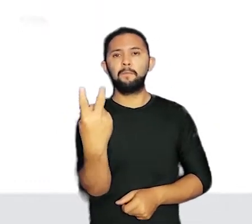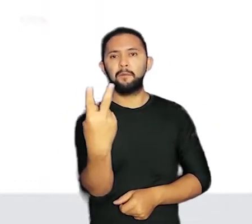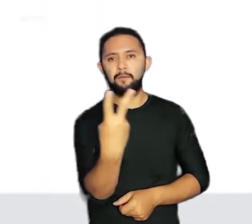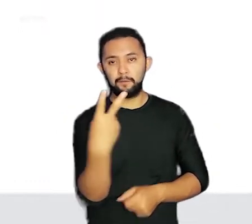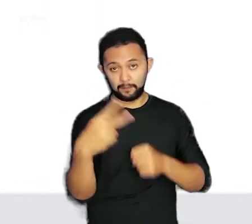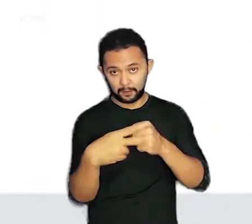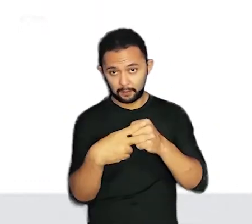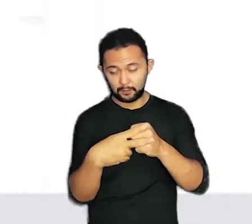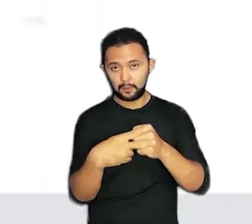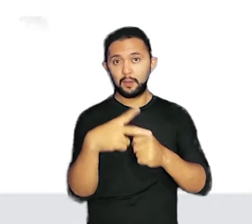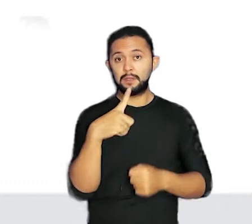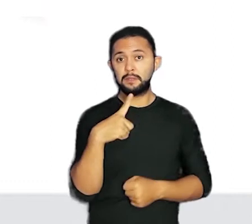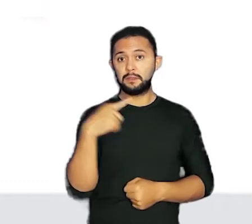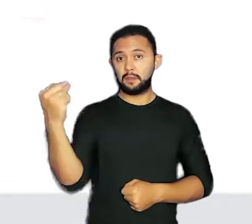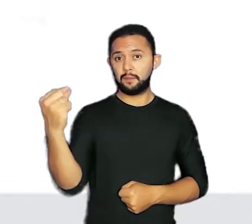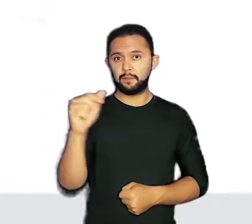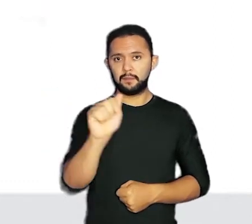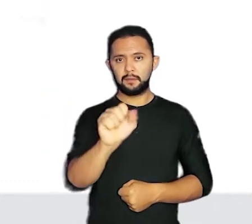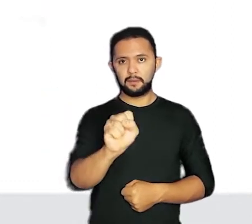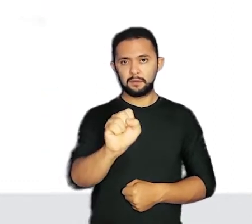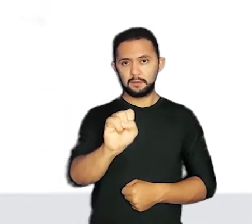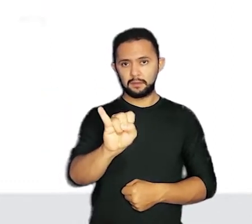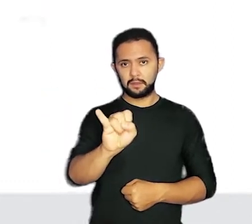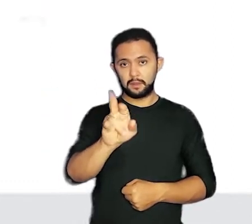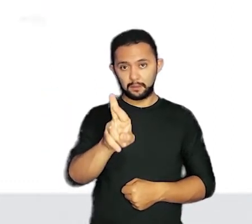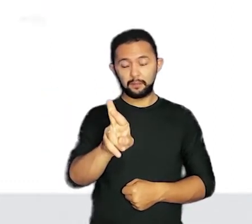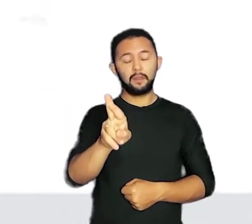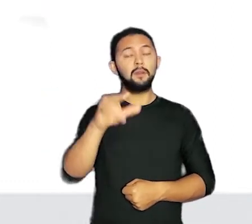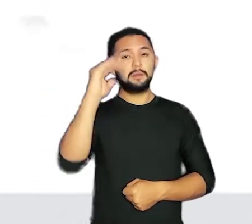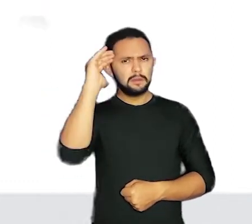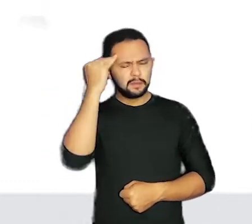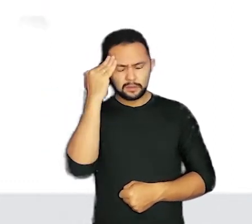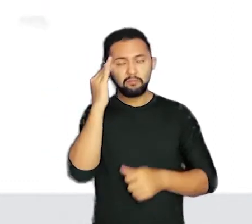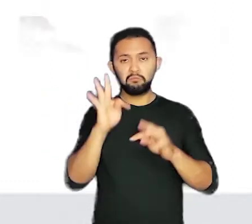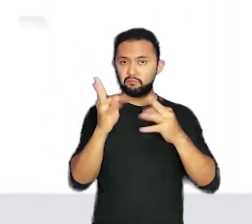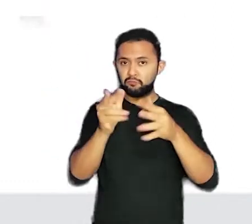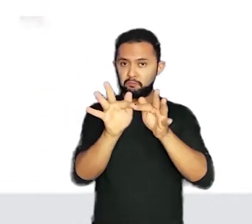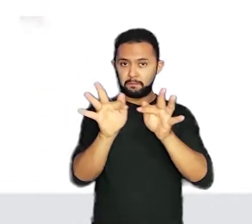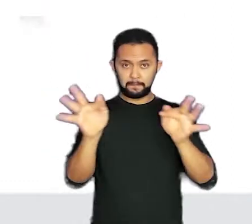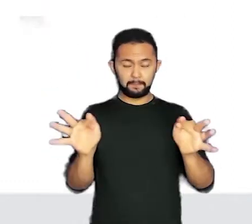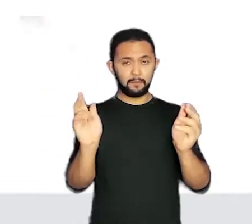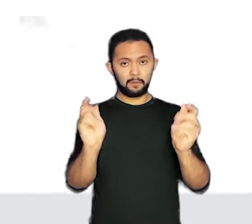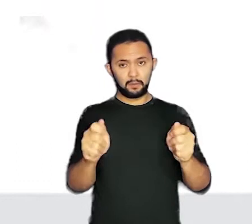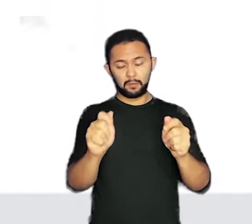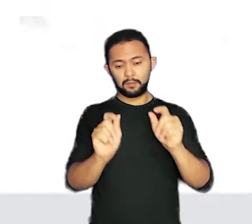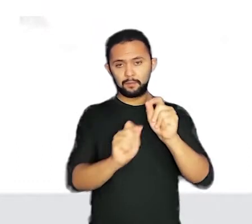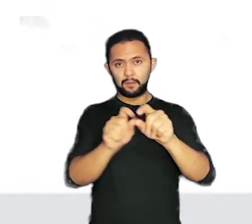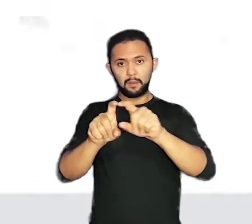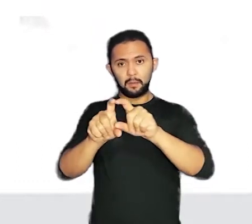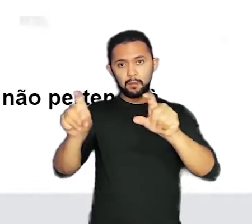período simples. O sentido da oração está completo, eu consigo entender perfeitamente. A oração também pode ser chamada